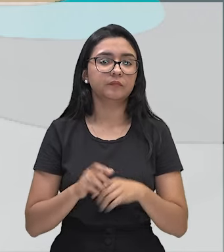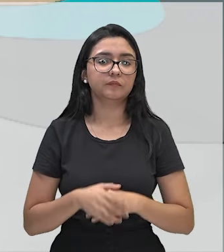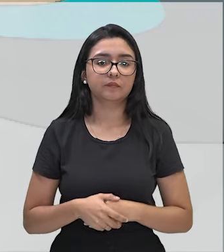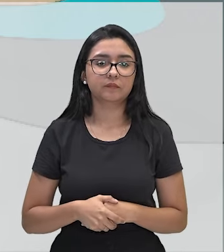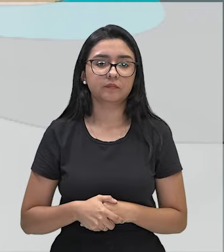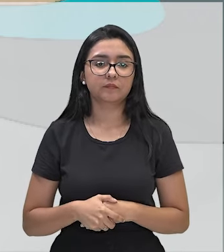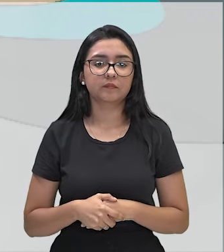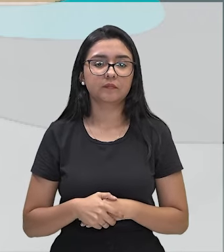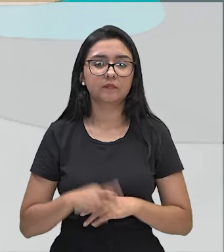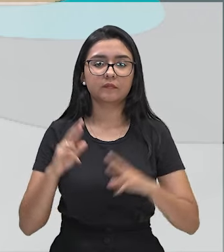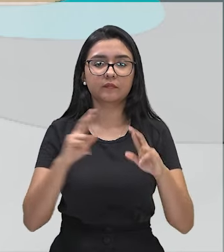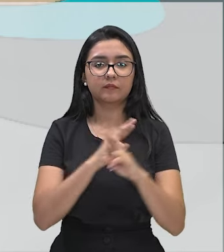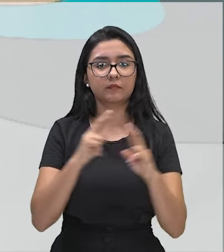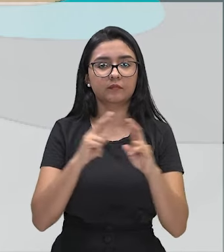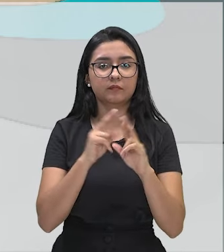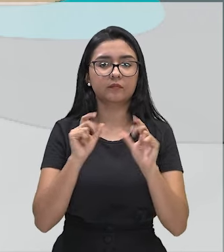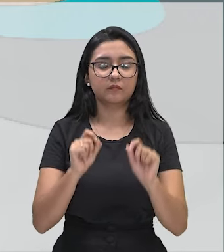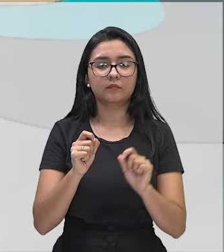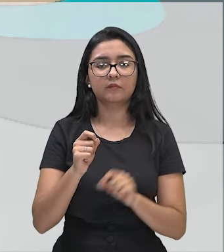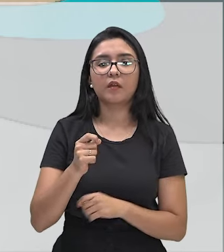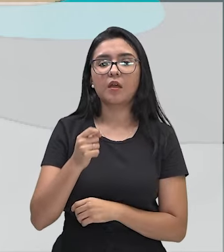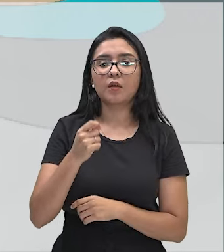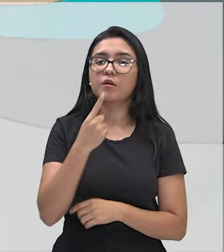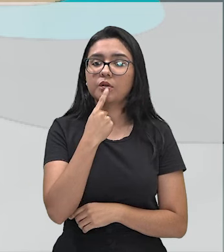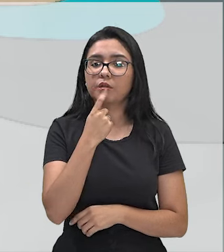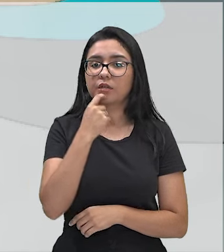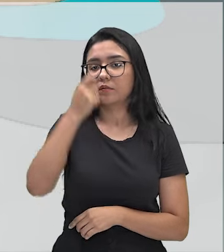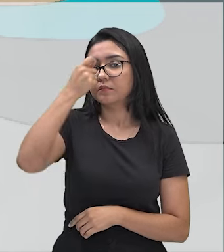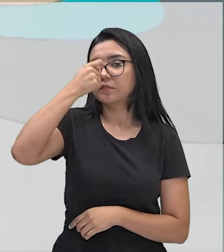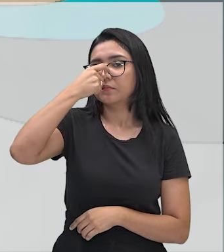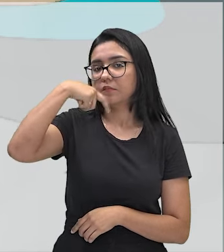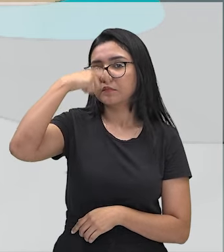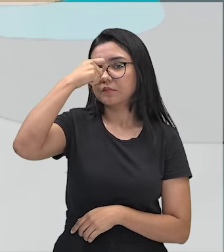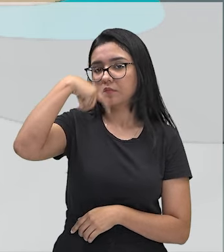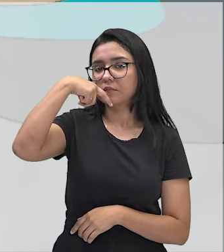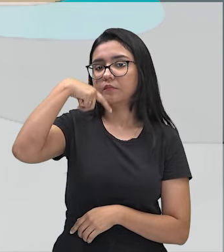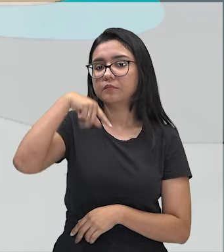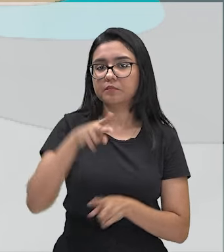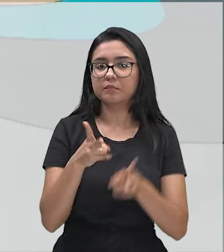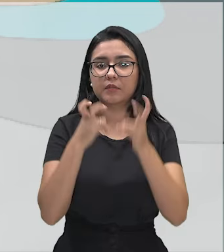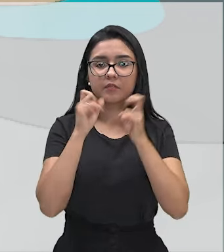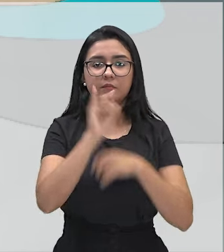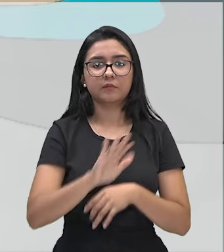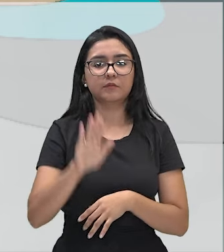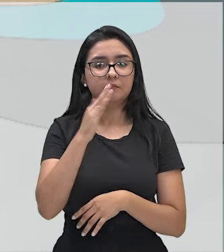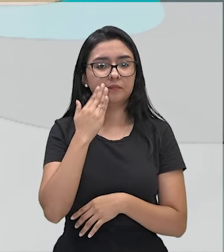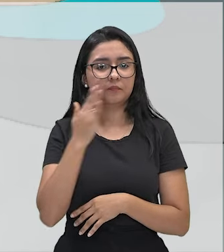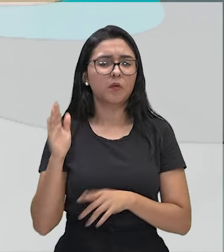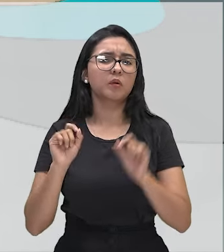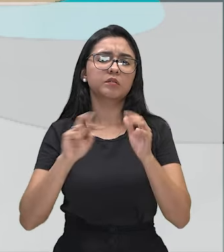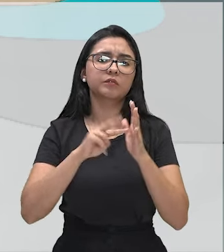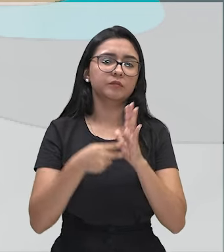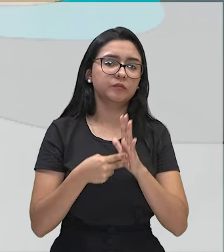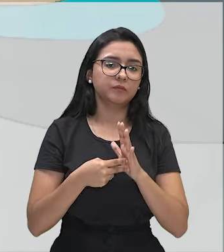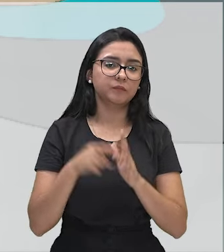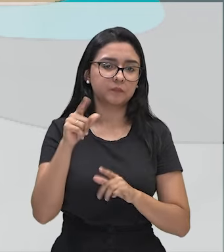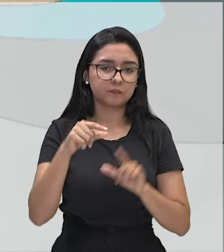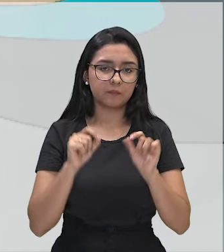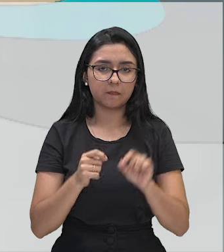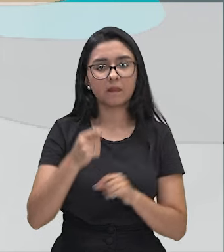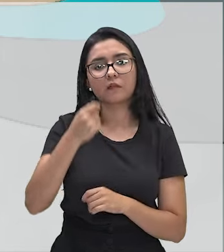está relacionado ao sangramento nasal como vocês vão observar aí e o que é sangramento nasal sangramento